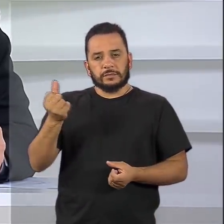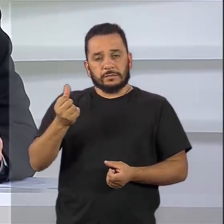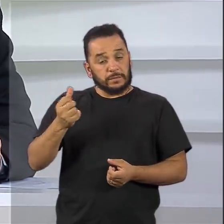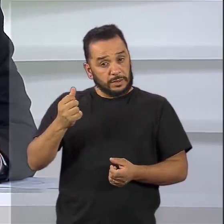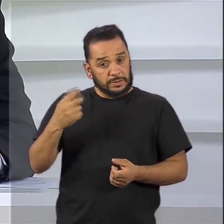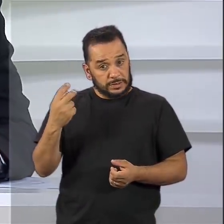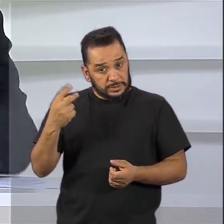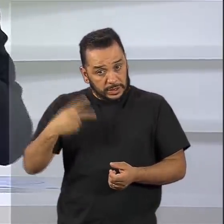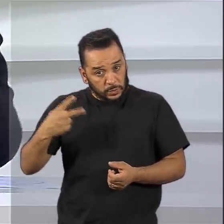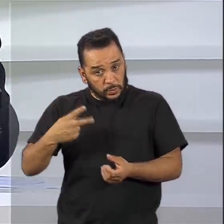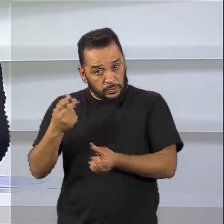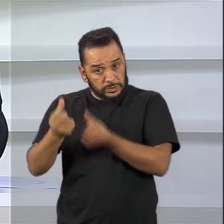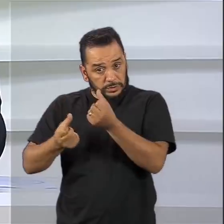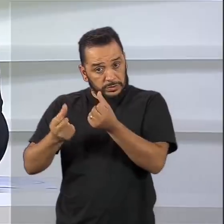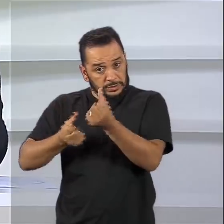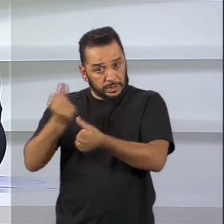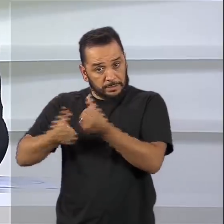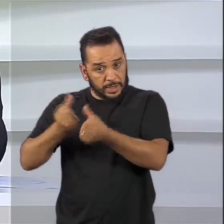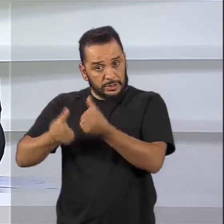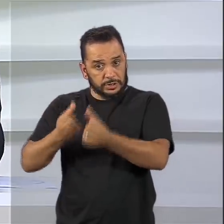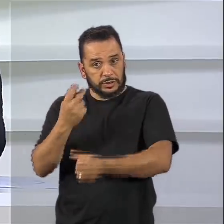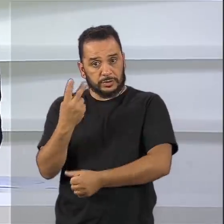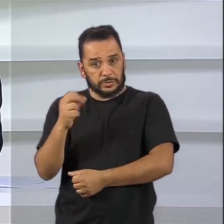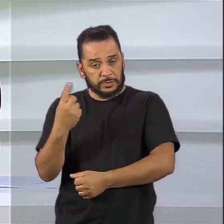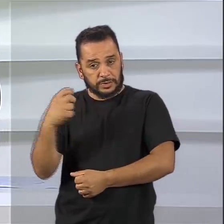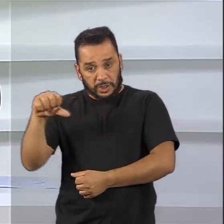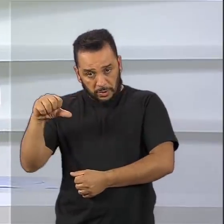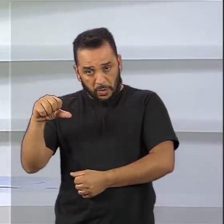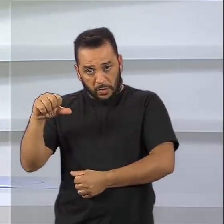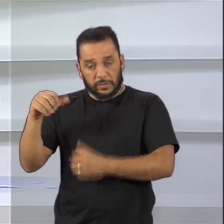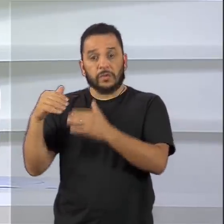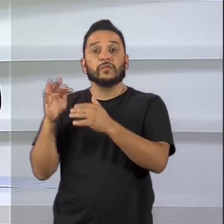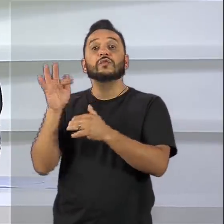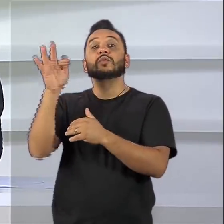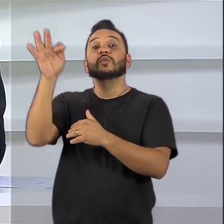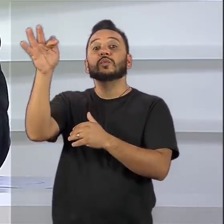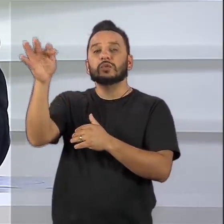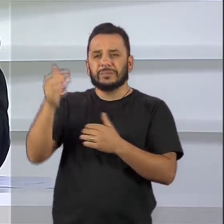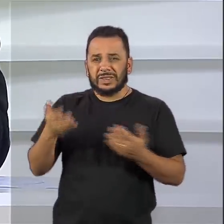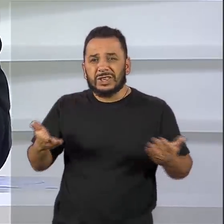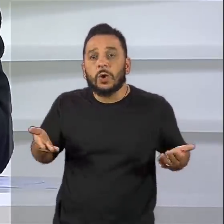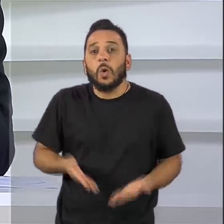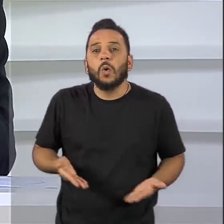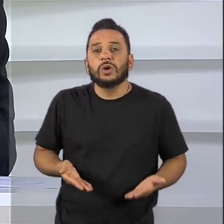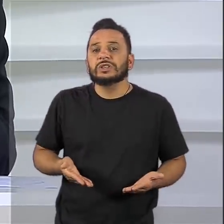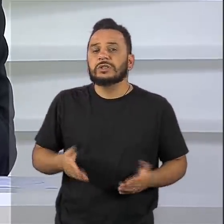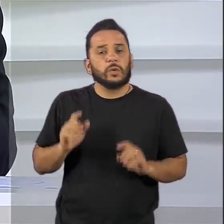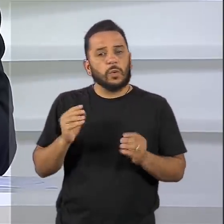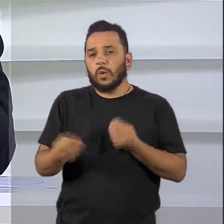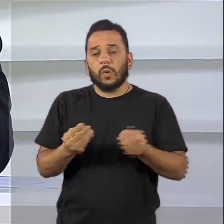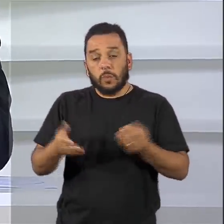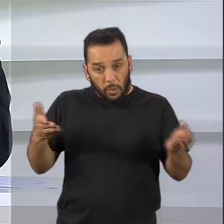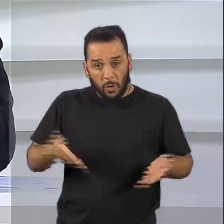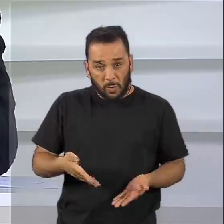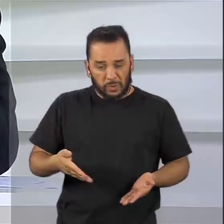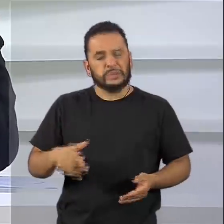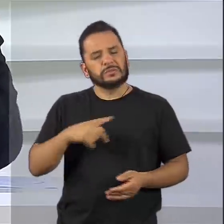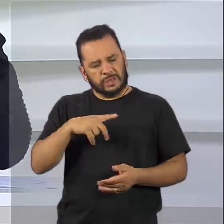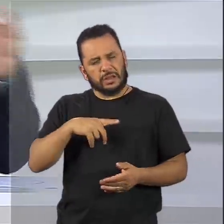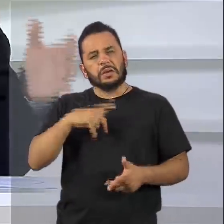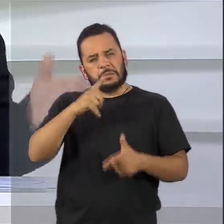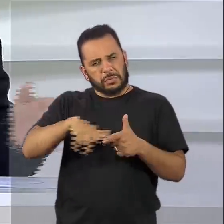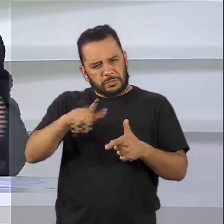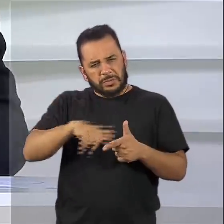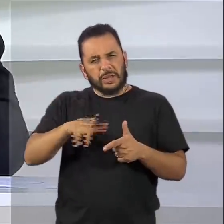2019, talvez, e o de hoje, né? Ninguém está falando na questão de hoje. Eu acho que de segurança, estamos com